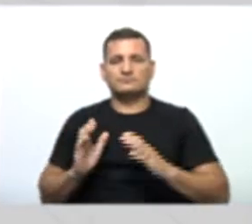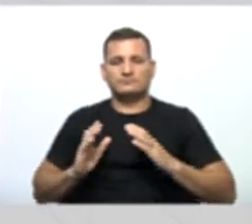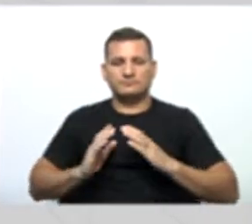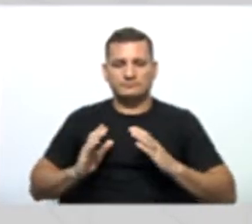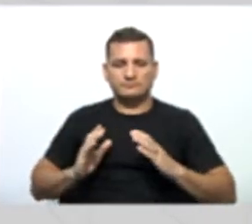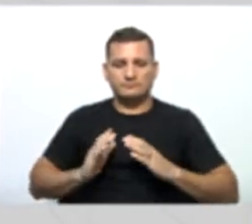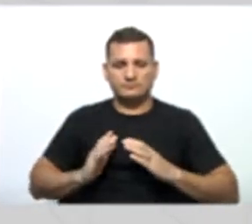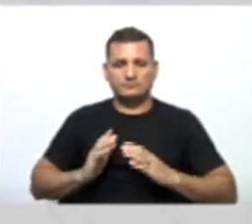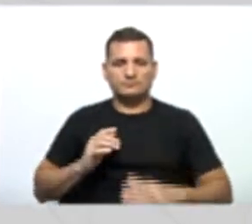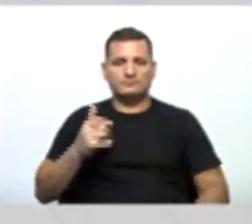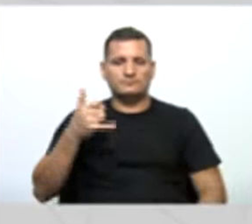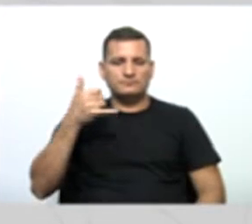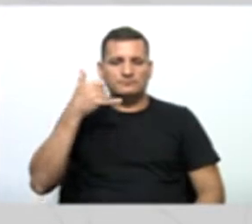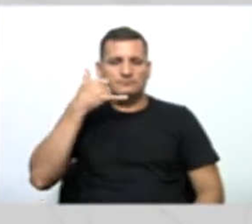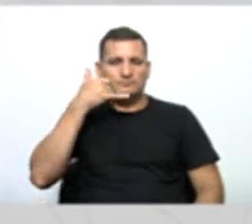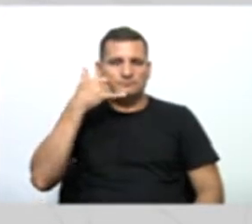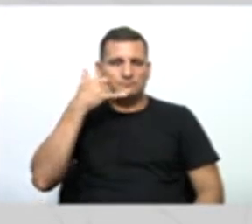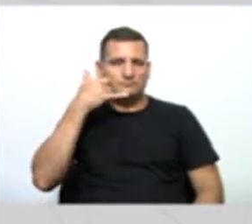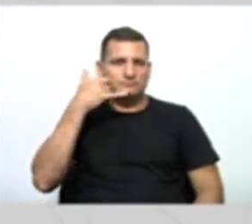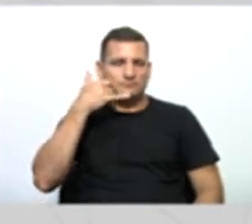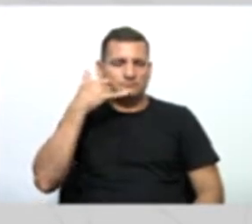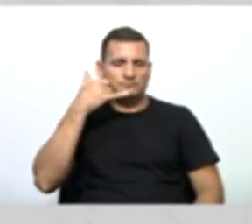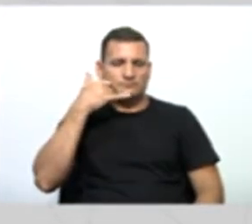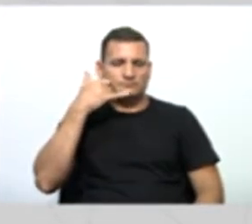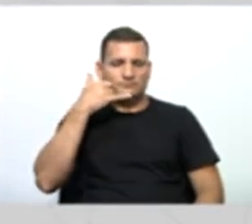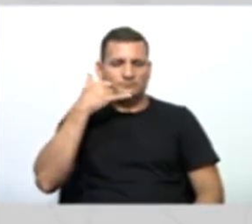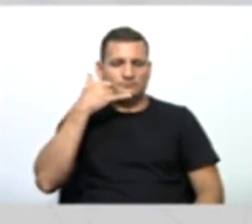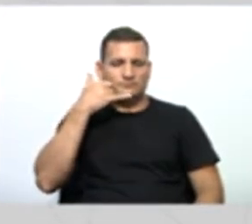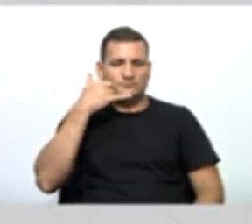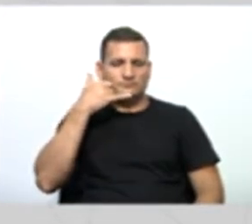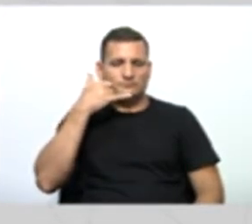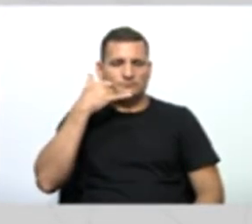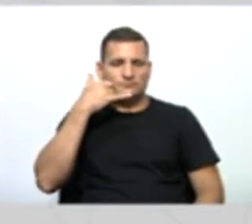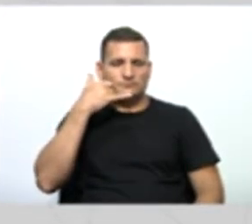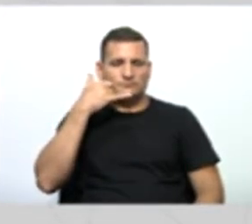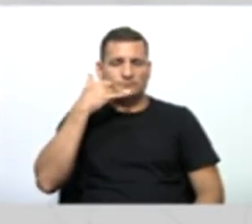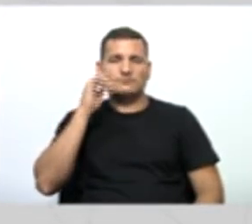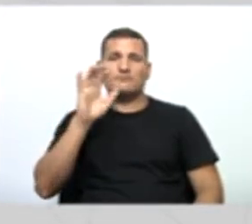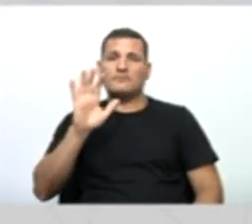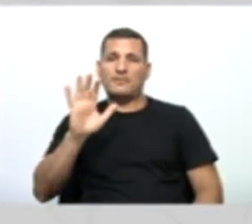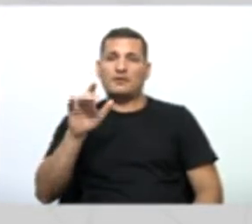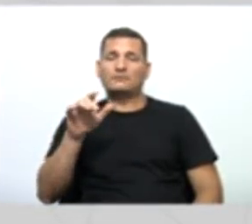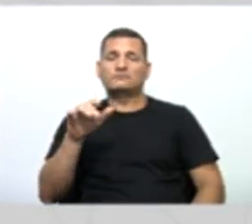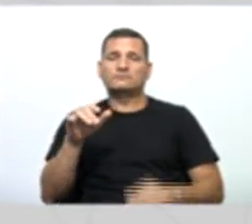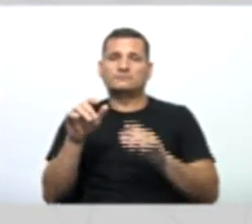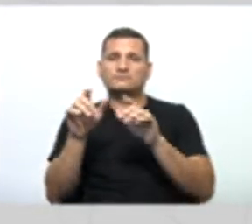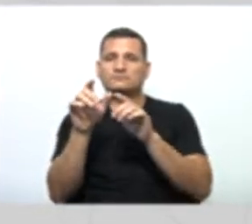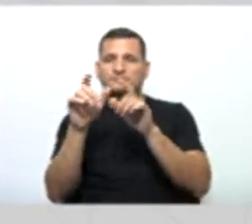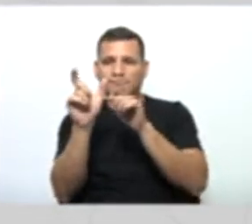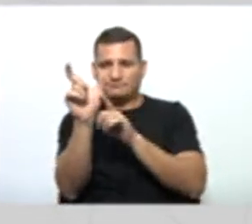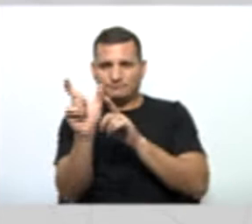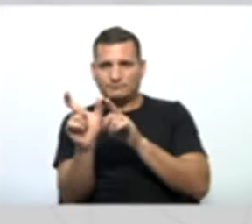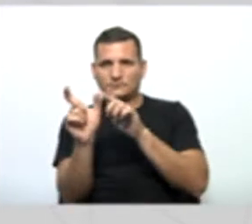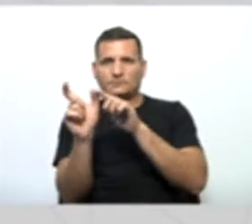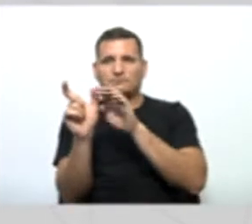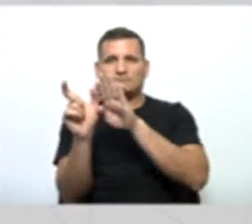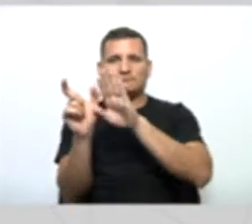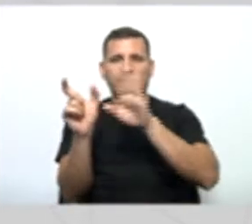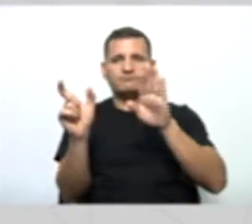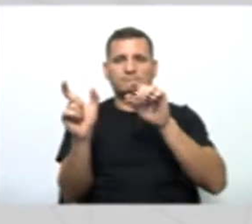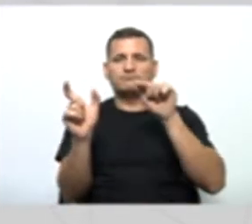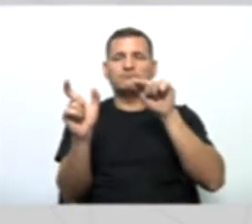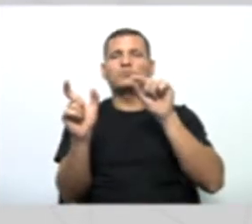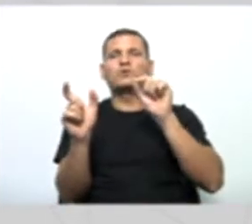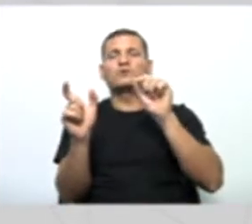a região, né, e o contato. E aqui ficou o espaço para você trabalhar o design. Olha